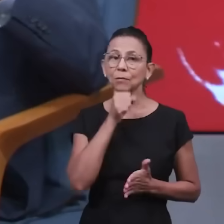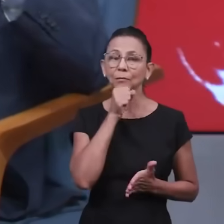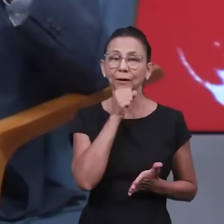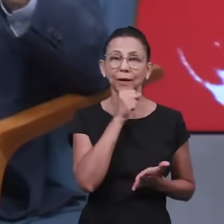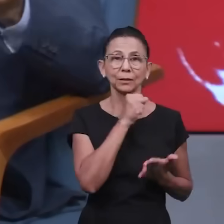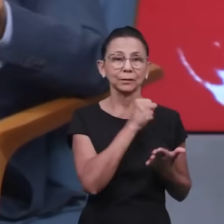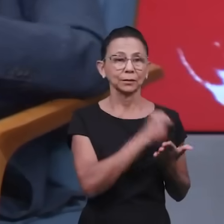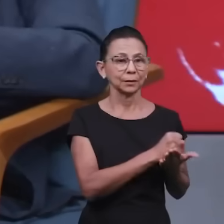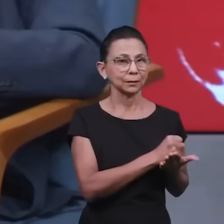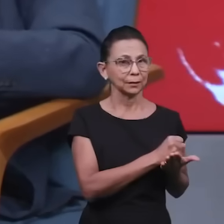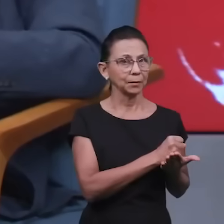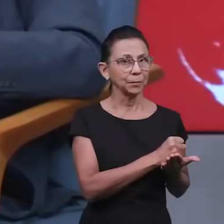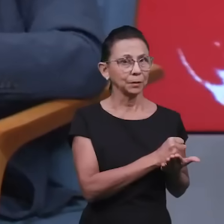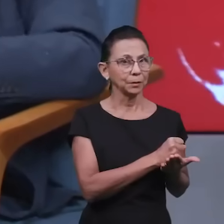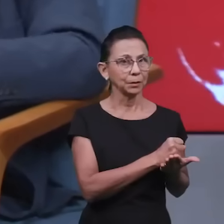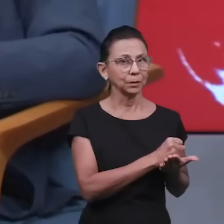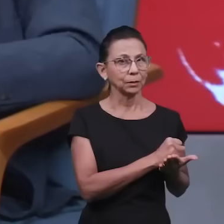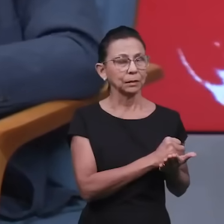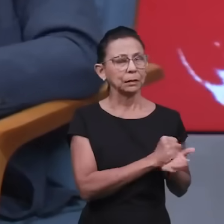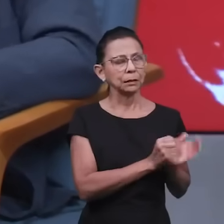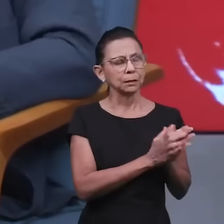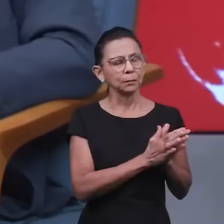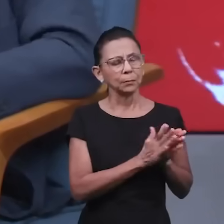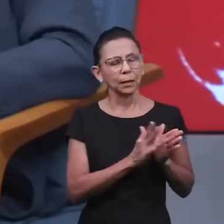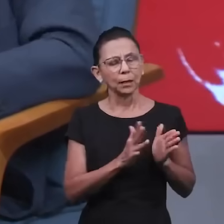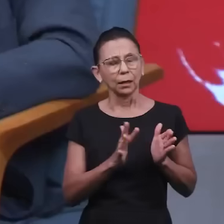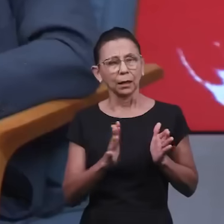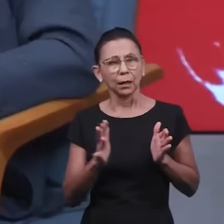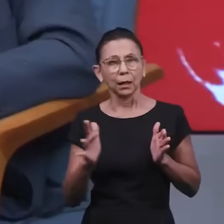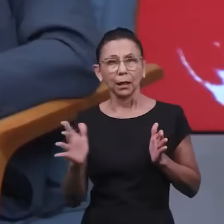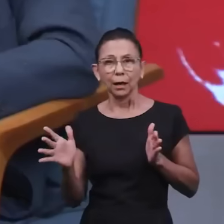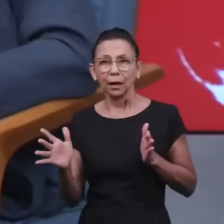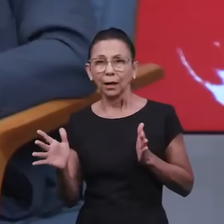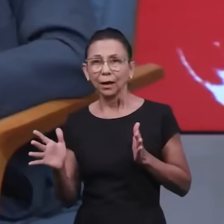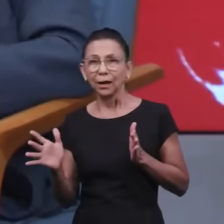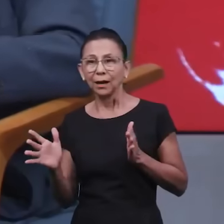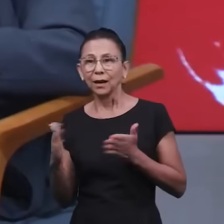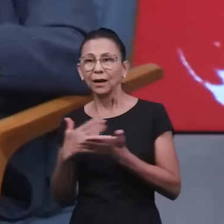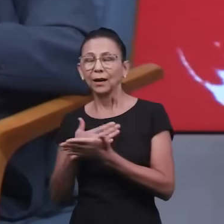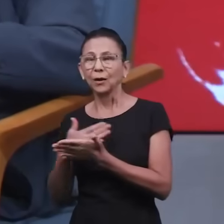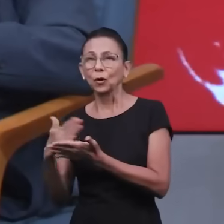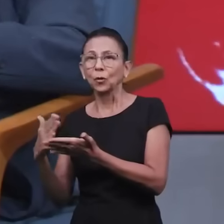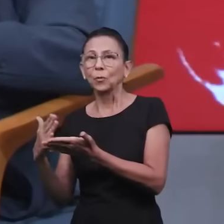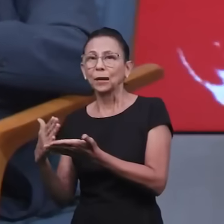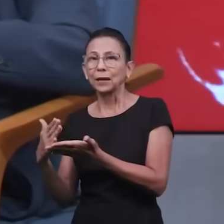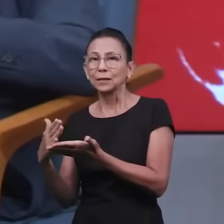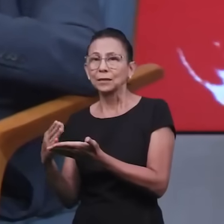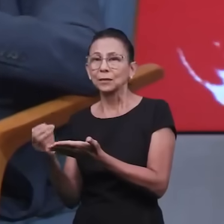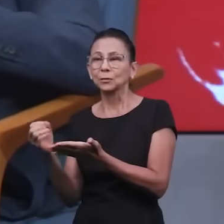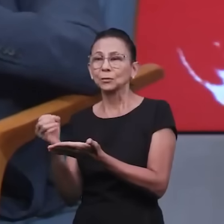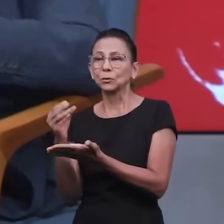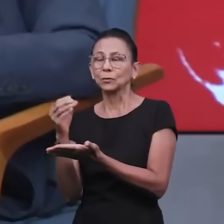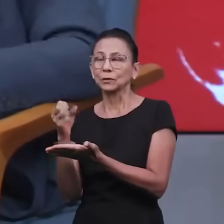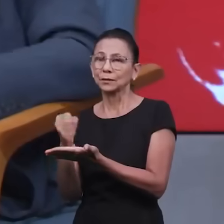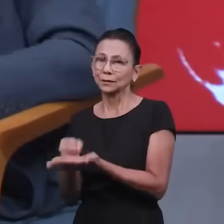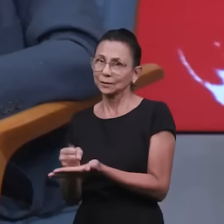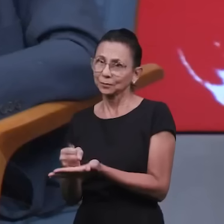ela vai se completar com o cânon cristão, que ainda não